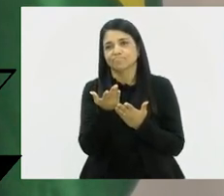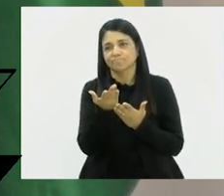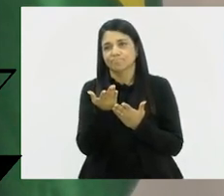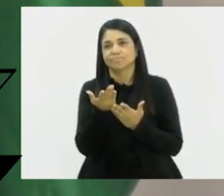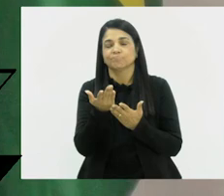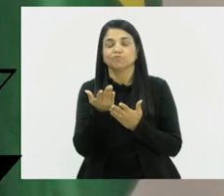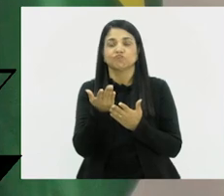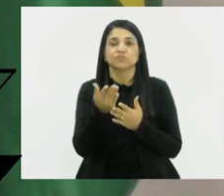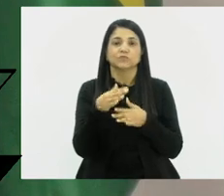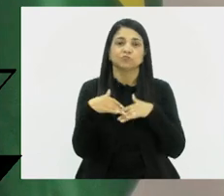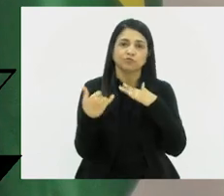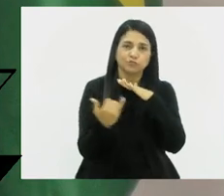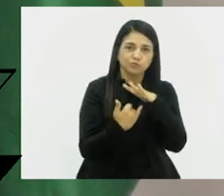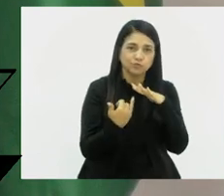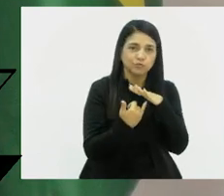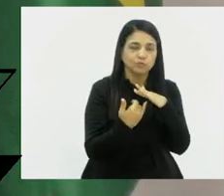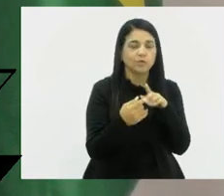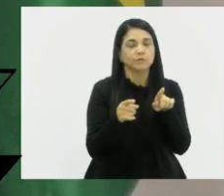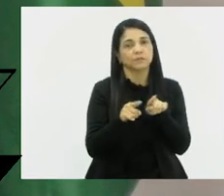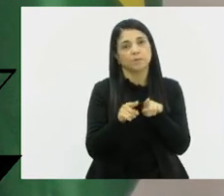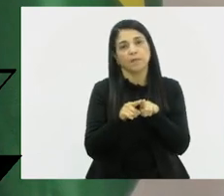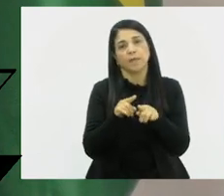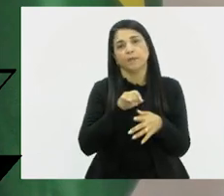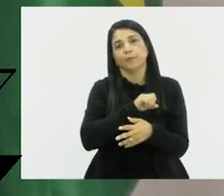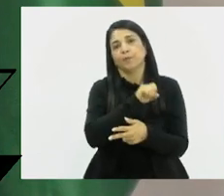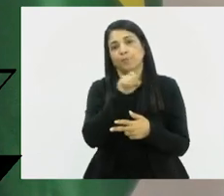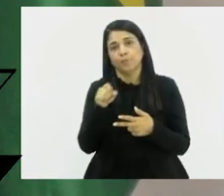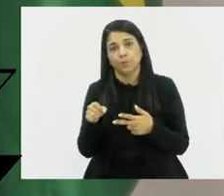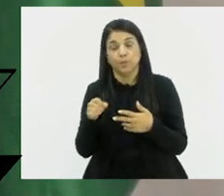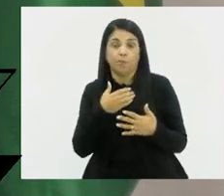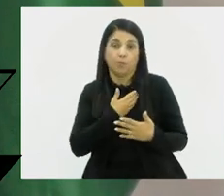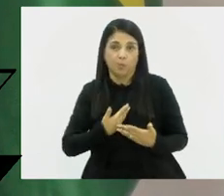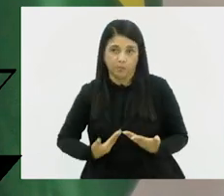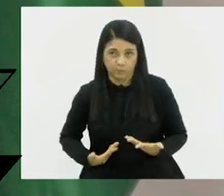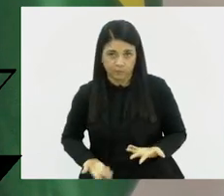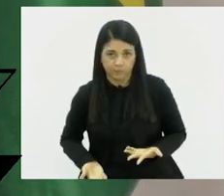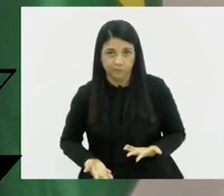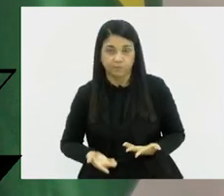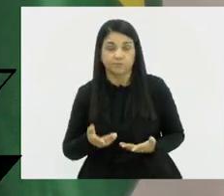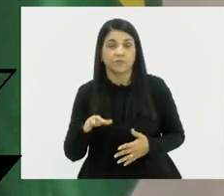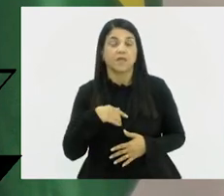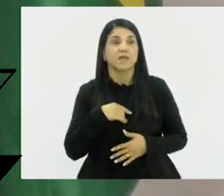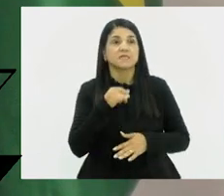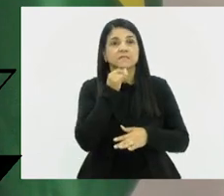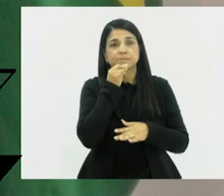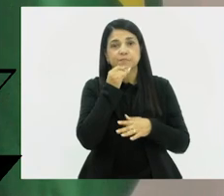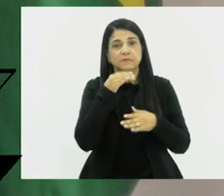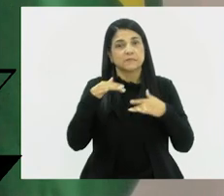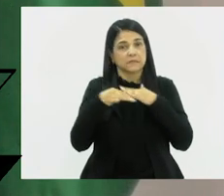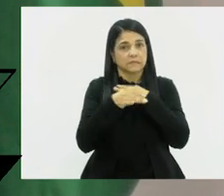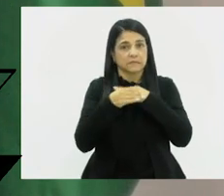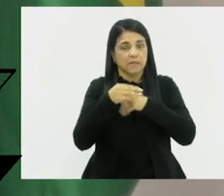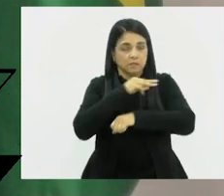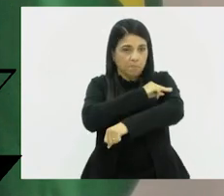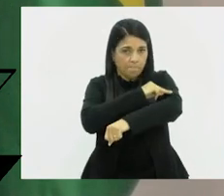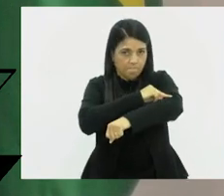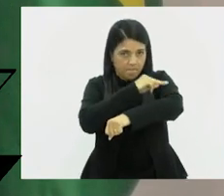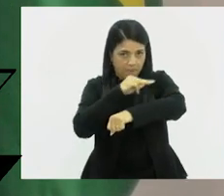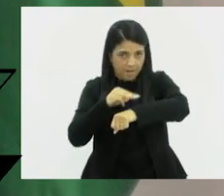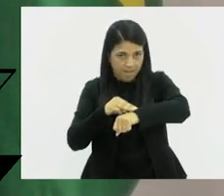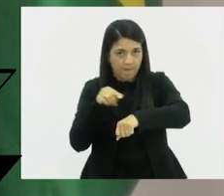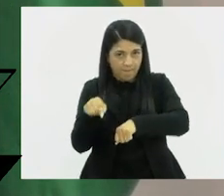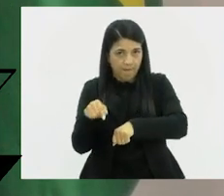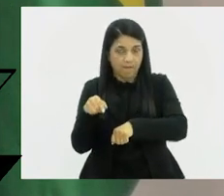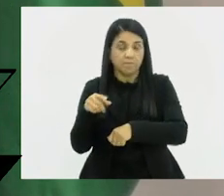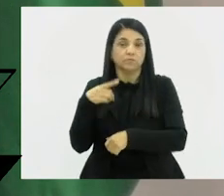das organizações quanto também do poder público. Algumas cidades, como Macaé, por exemplo, que o nosso Chico Machado aqui